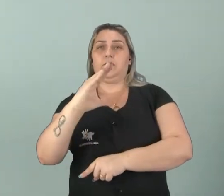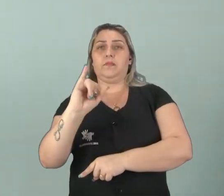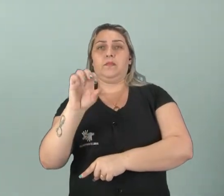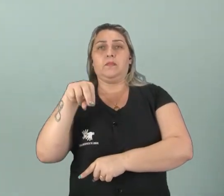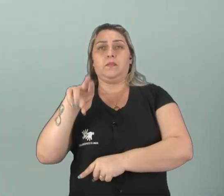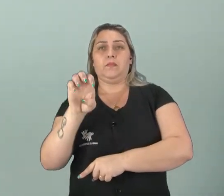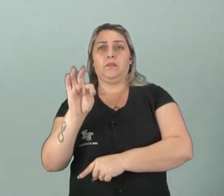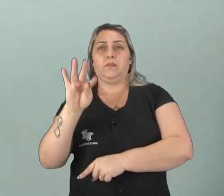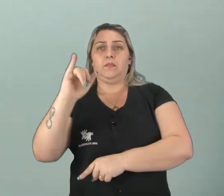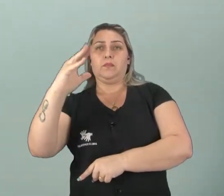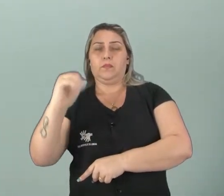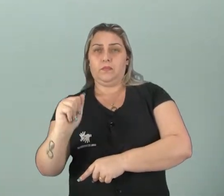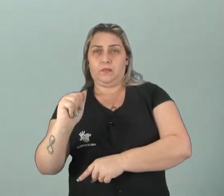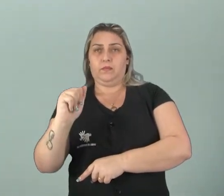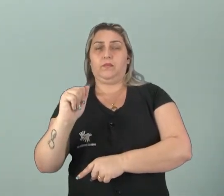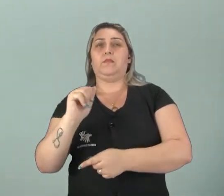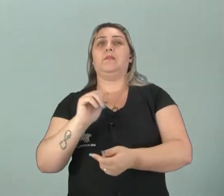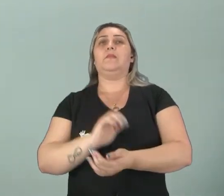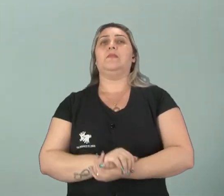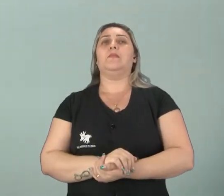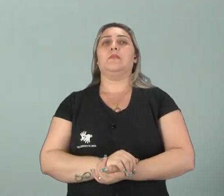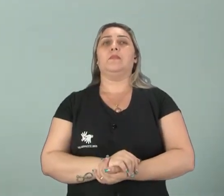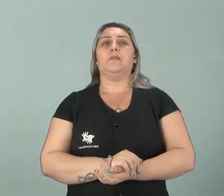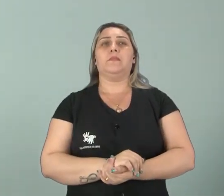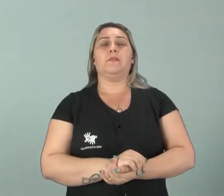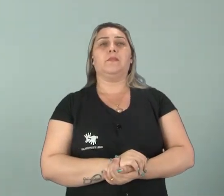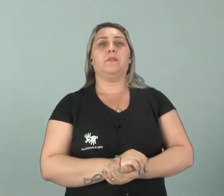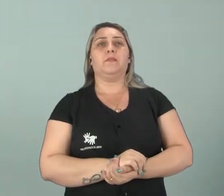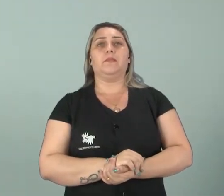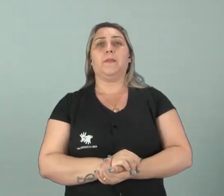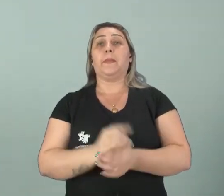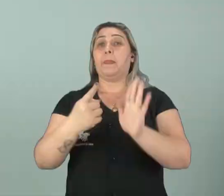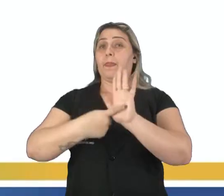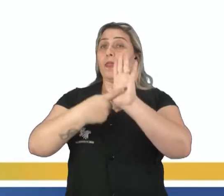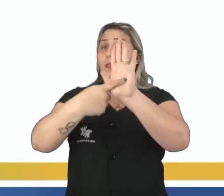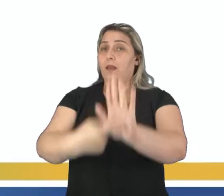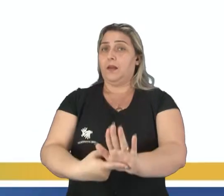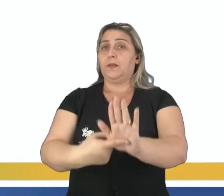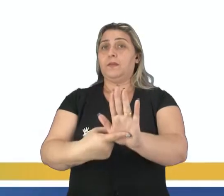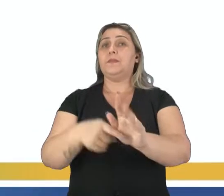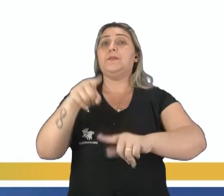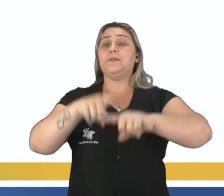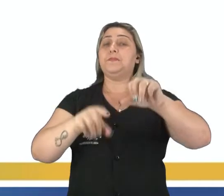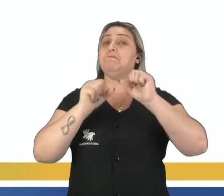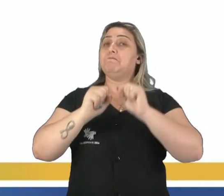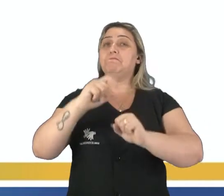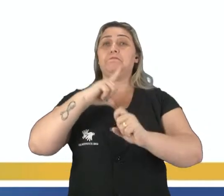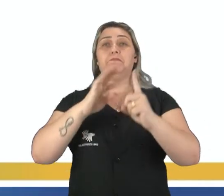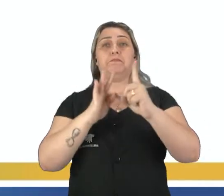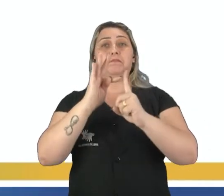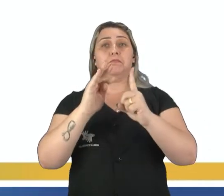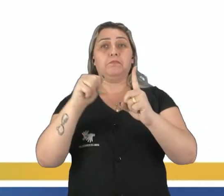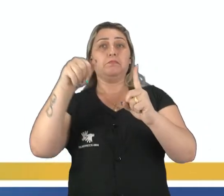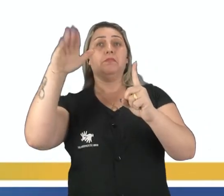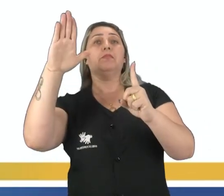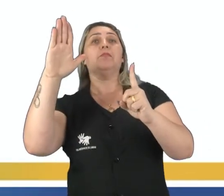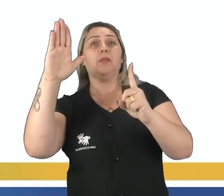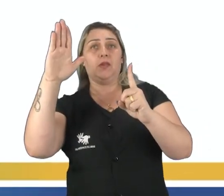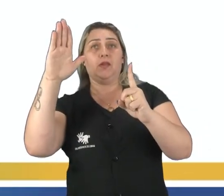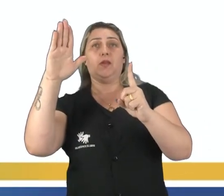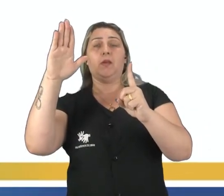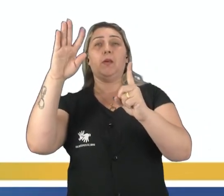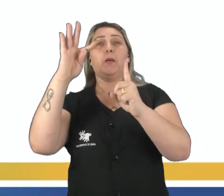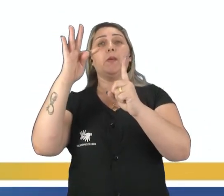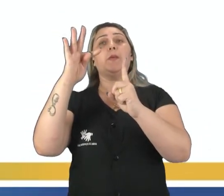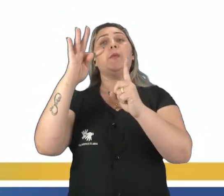e a partir daí que tem também a teoria cinético-molecular. Então está mostrando que um corpo pode ter uma temperatura maior ali no